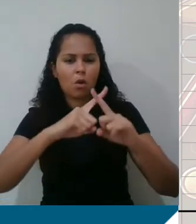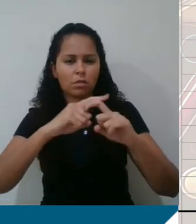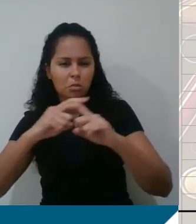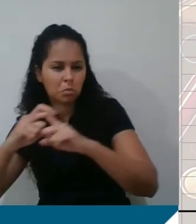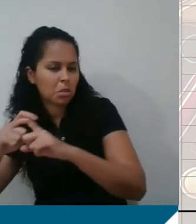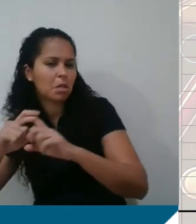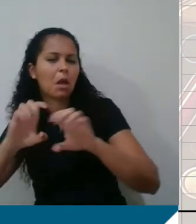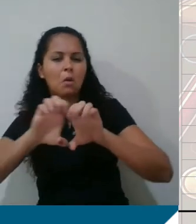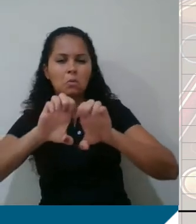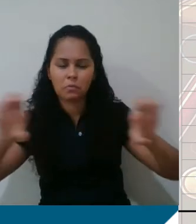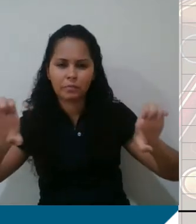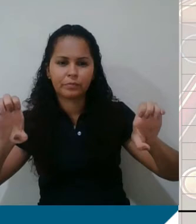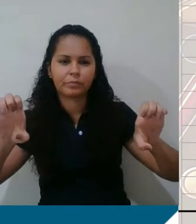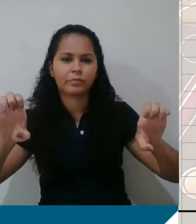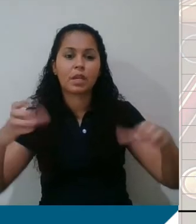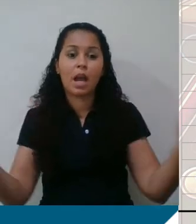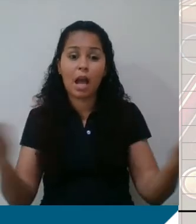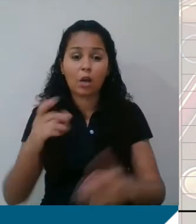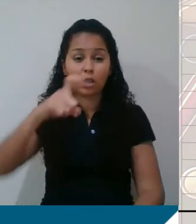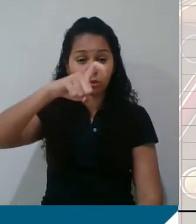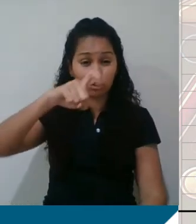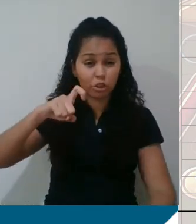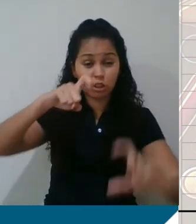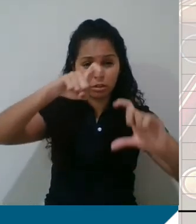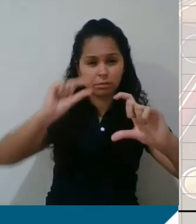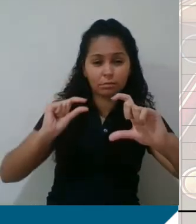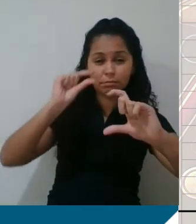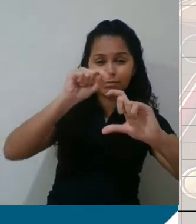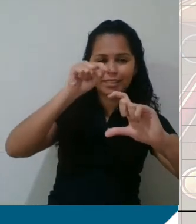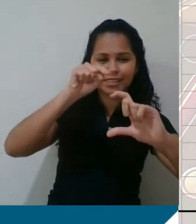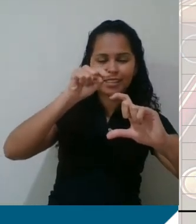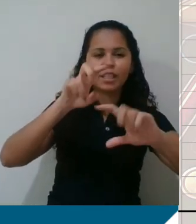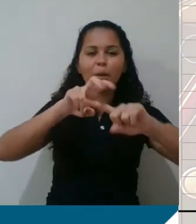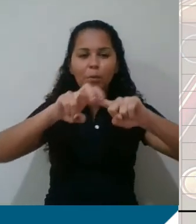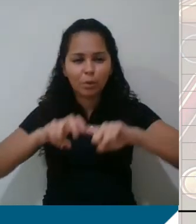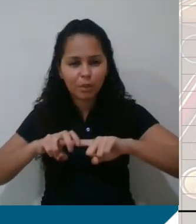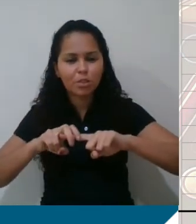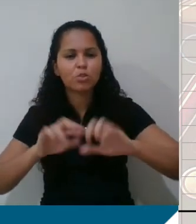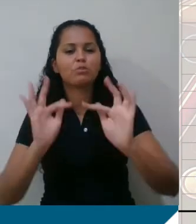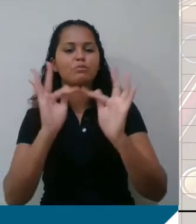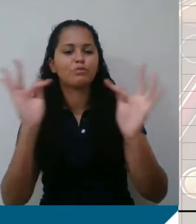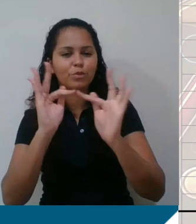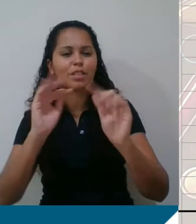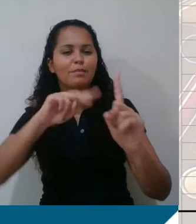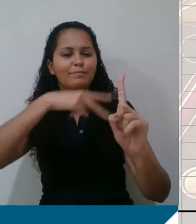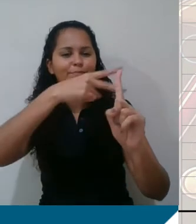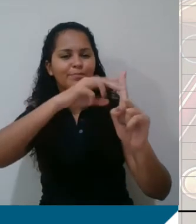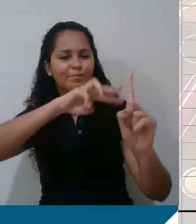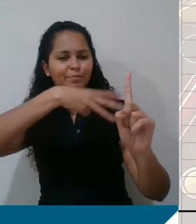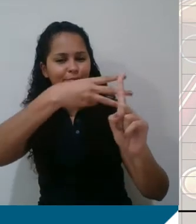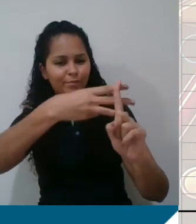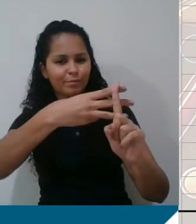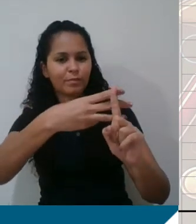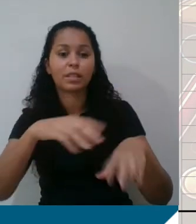né, da nossa expressão algébrica, do nosso polinômio. Agora ele encontra-se no expoente. Por isso nós chamamos isso de